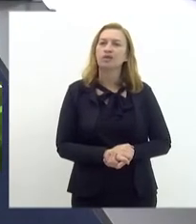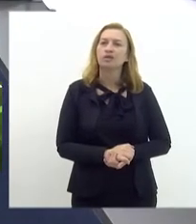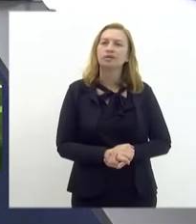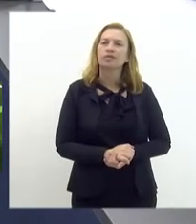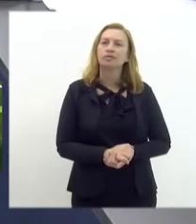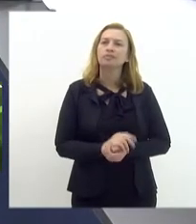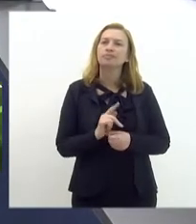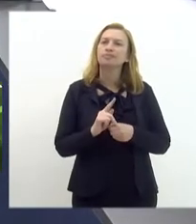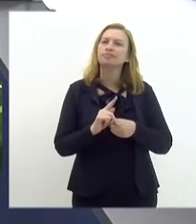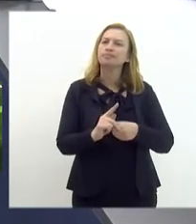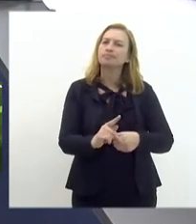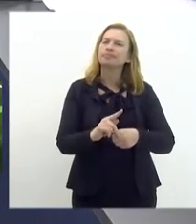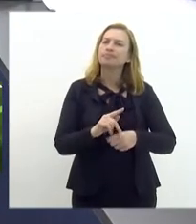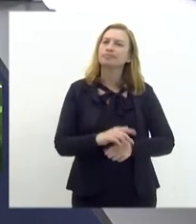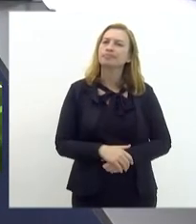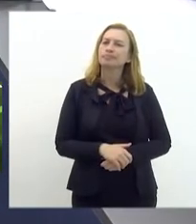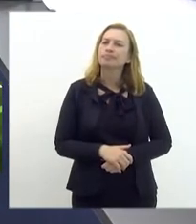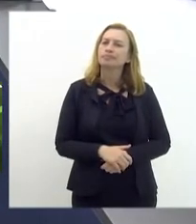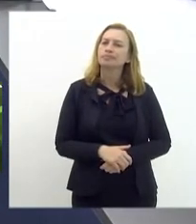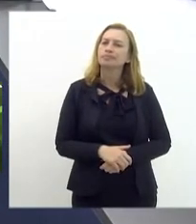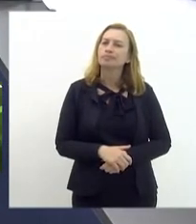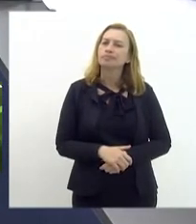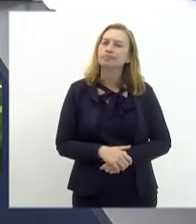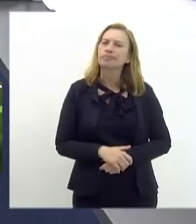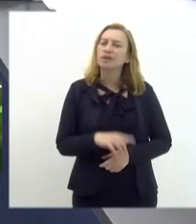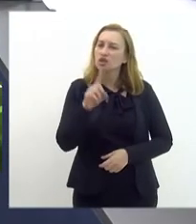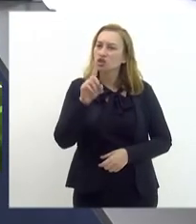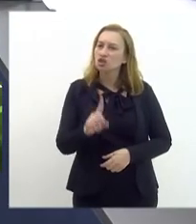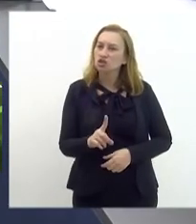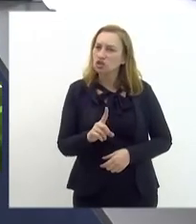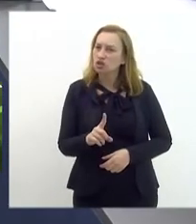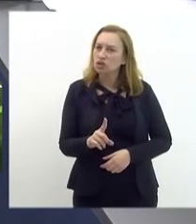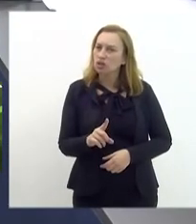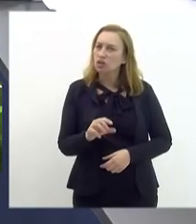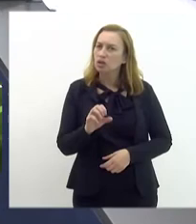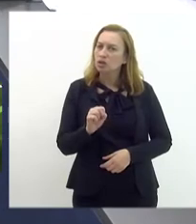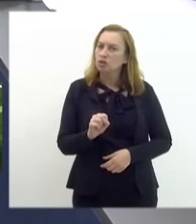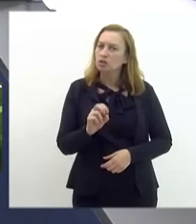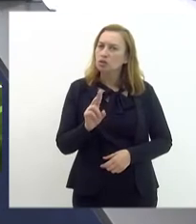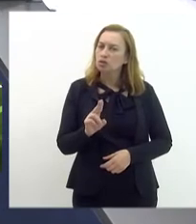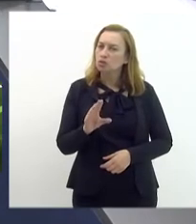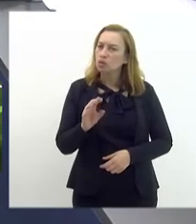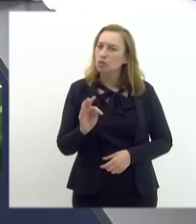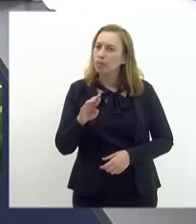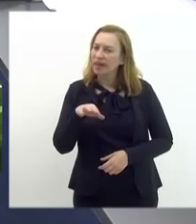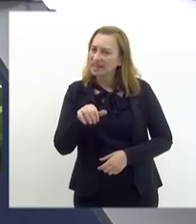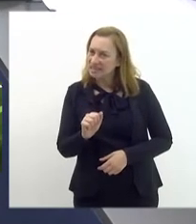A procuradoria tem direito à sucumbência, certo?